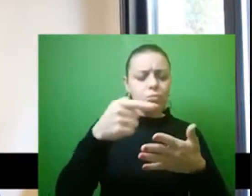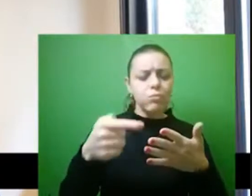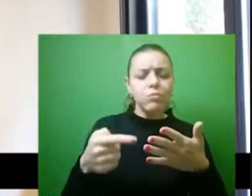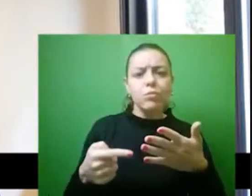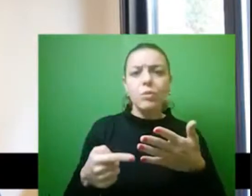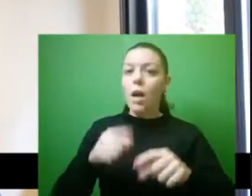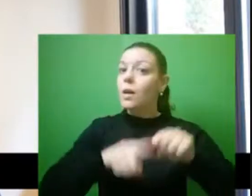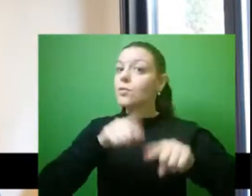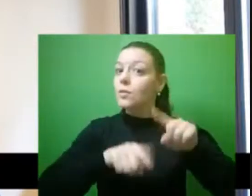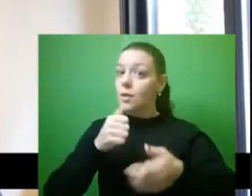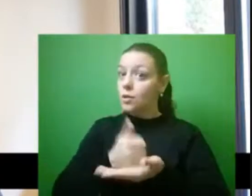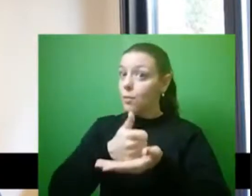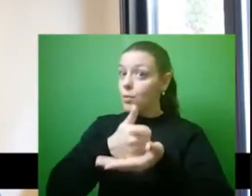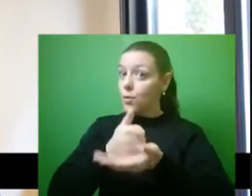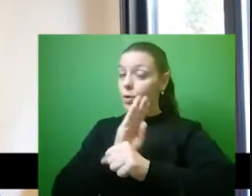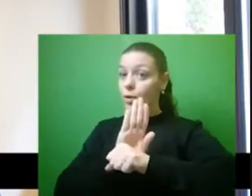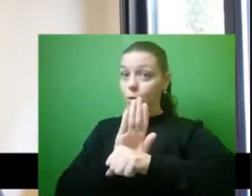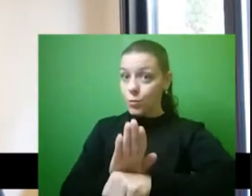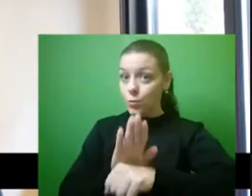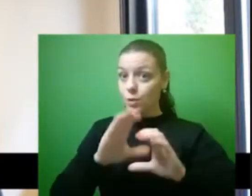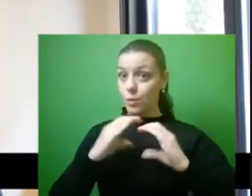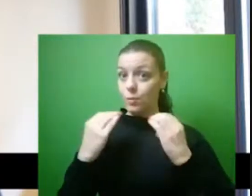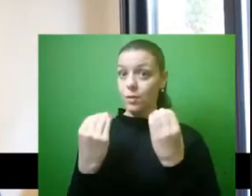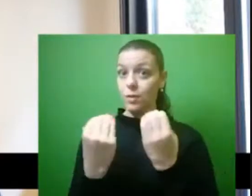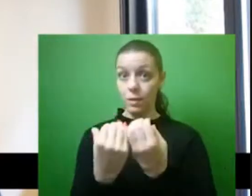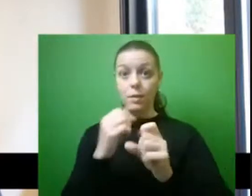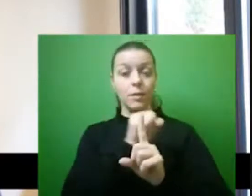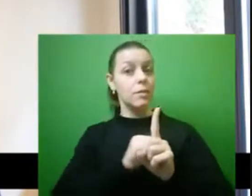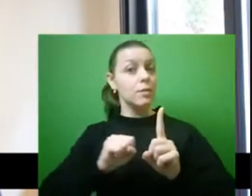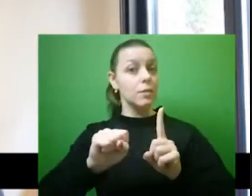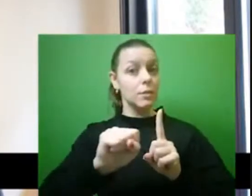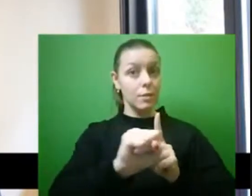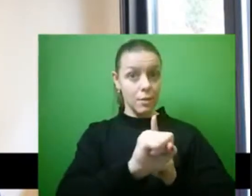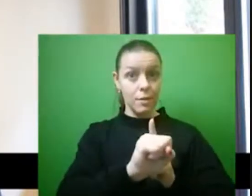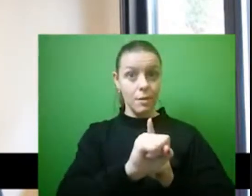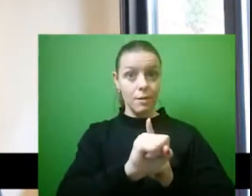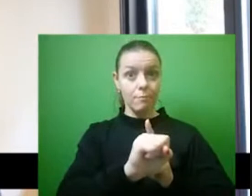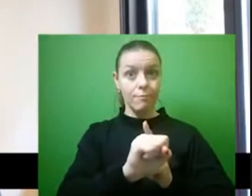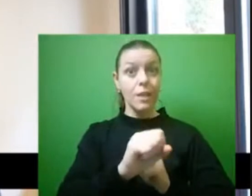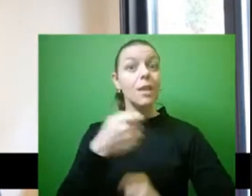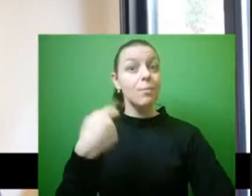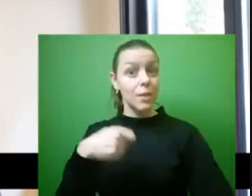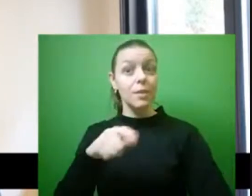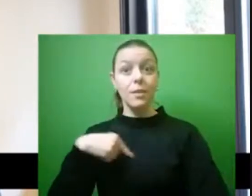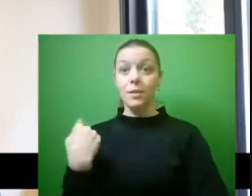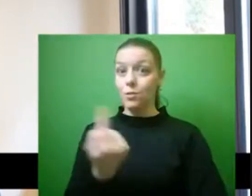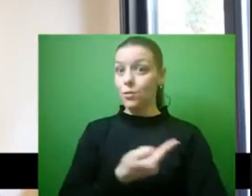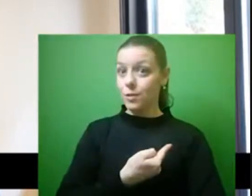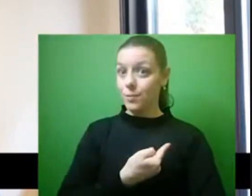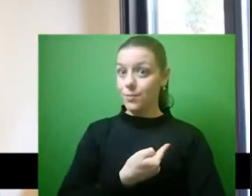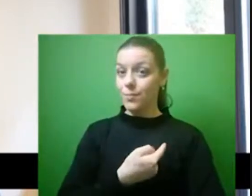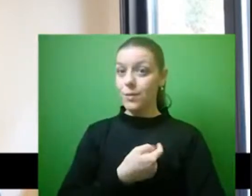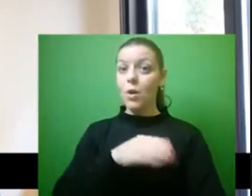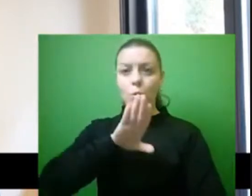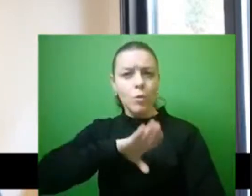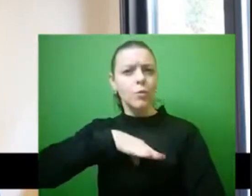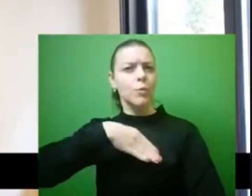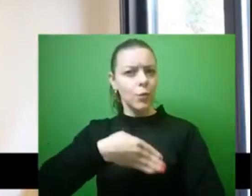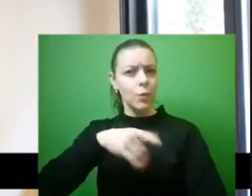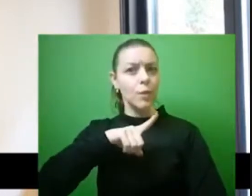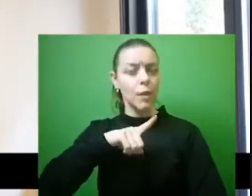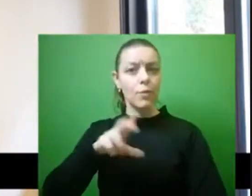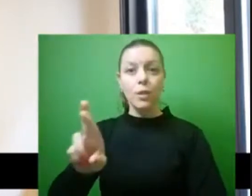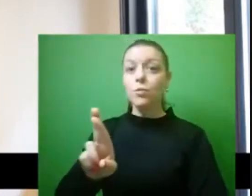Desenvolvemos também inúmeras ações de apoio e de amparo à nossa comunidade e à sociedade que